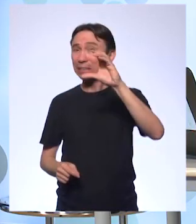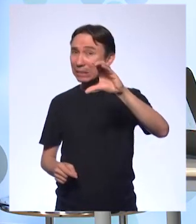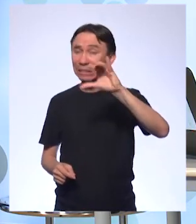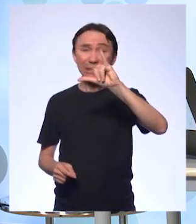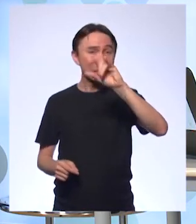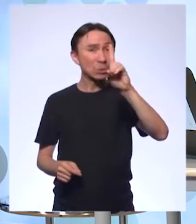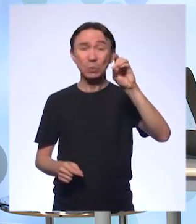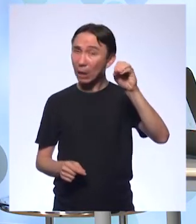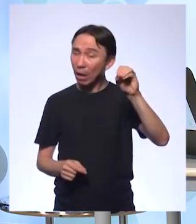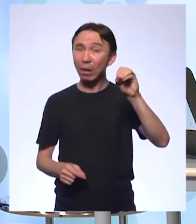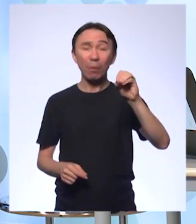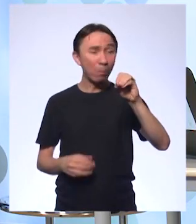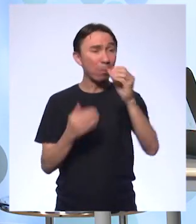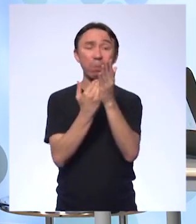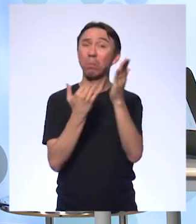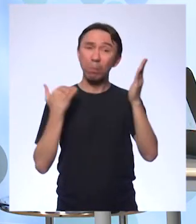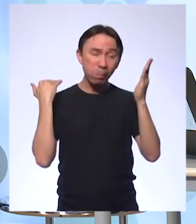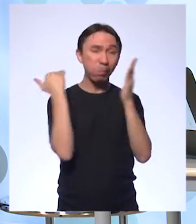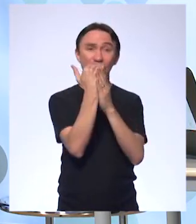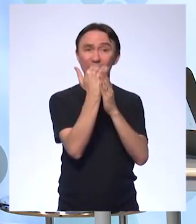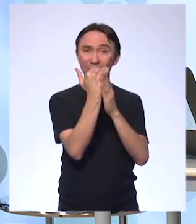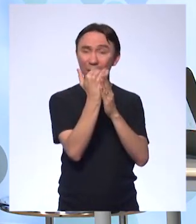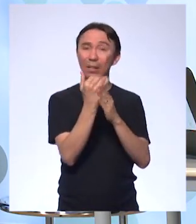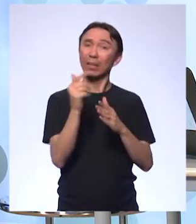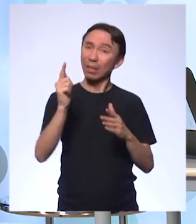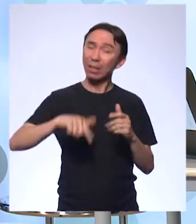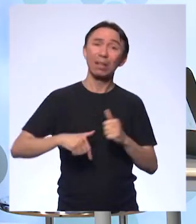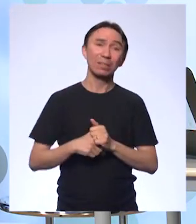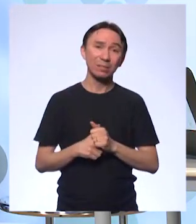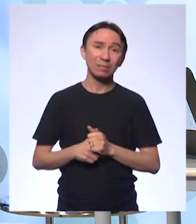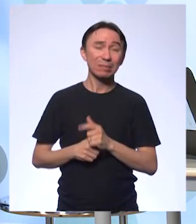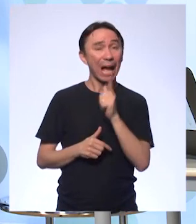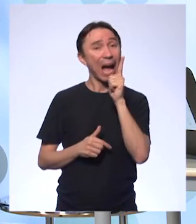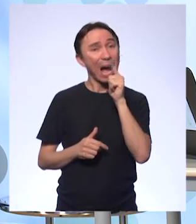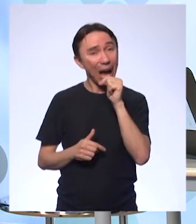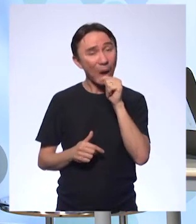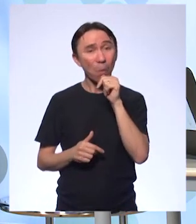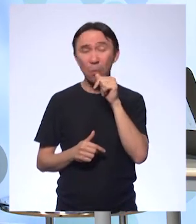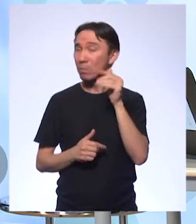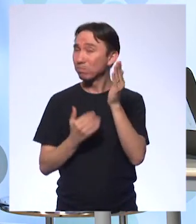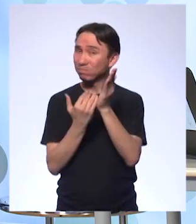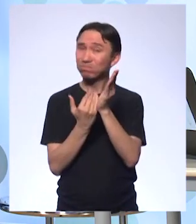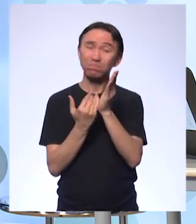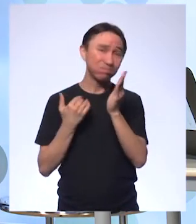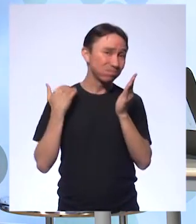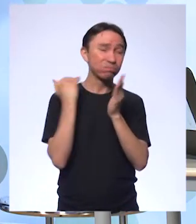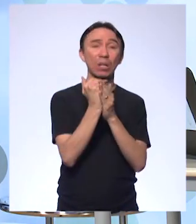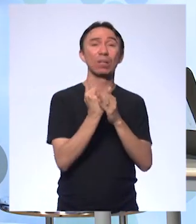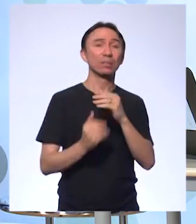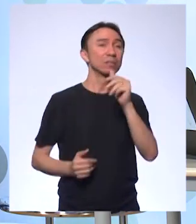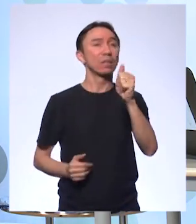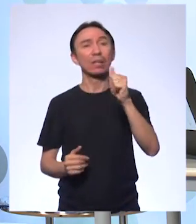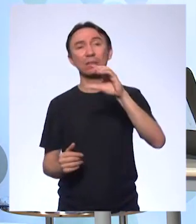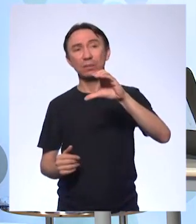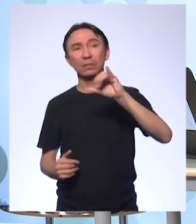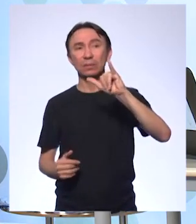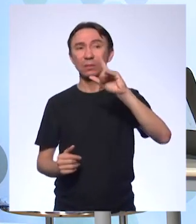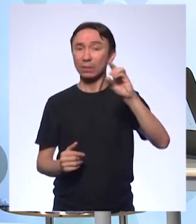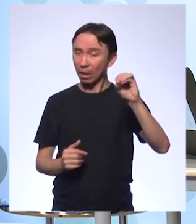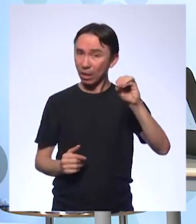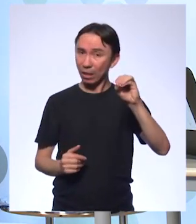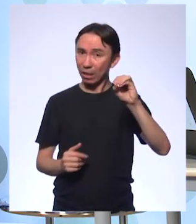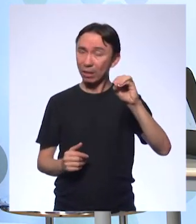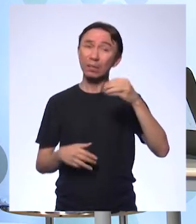de água que vai fazer com que a minha água seja mais ácida. Então, eu tenho que corrigir este